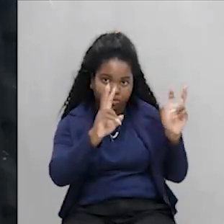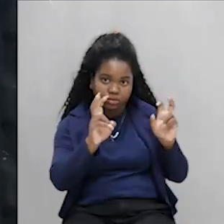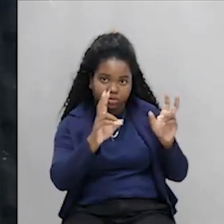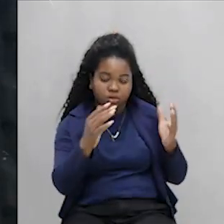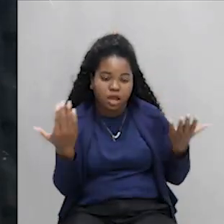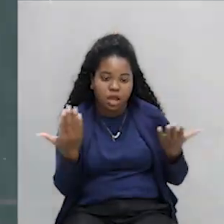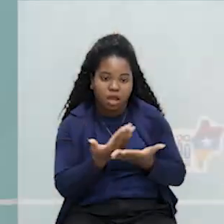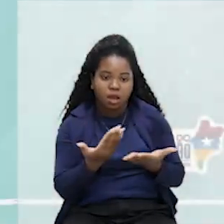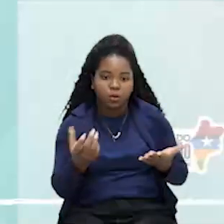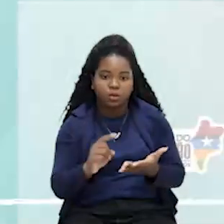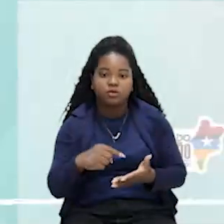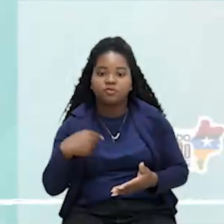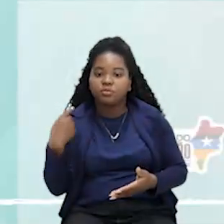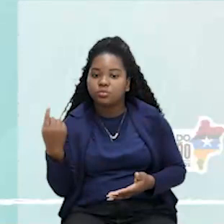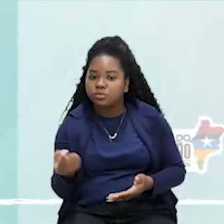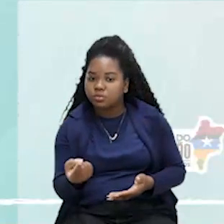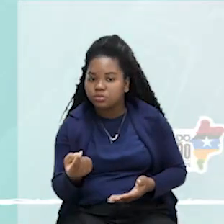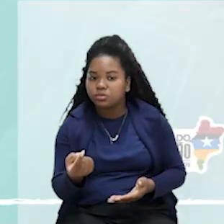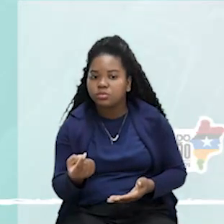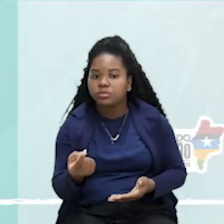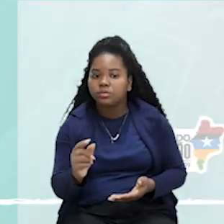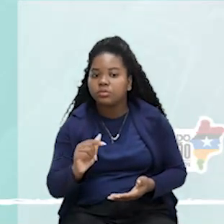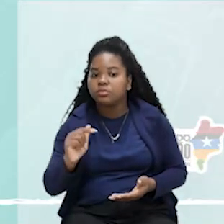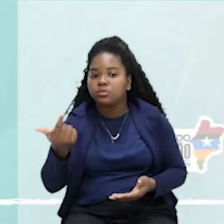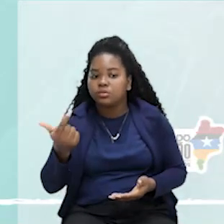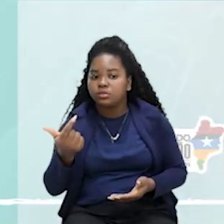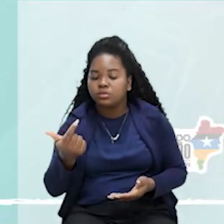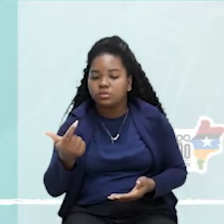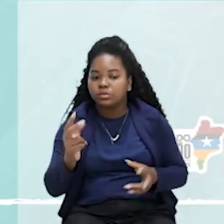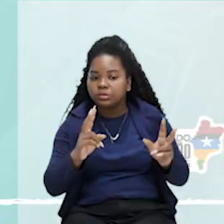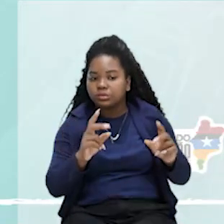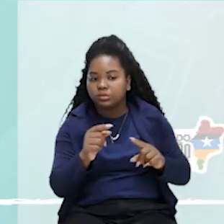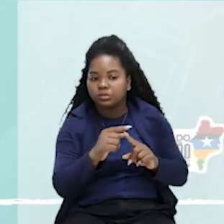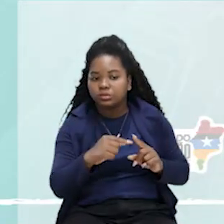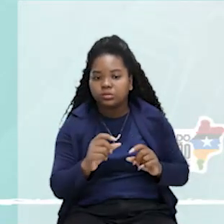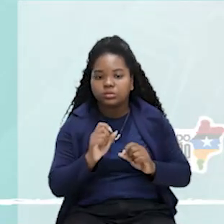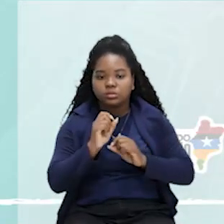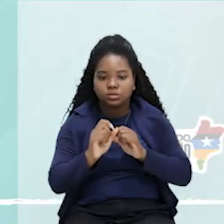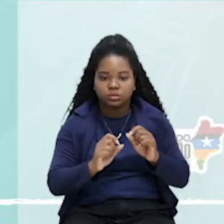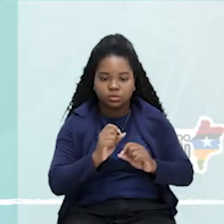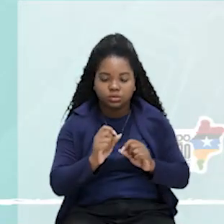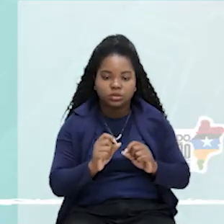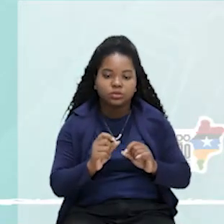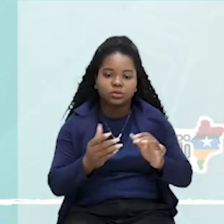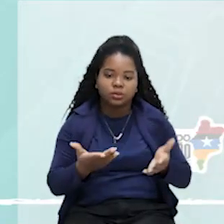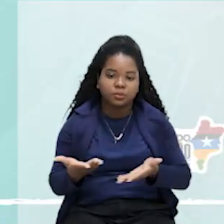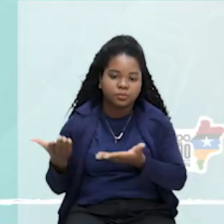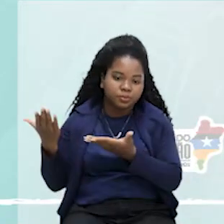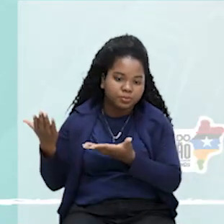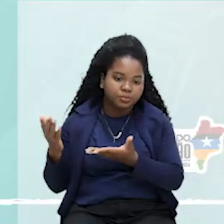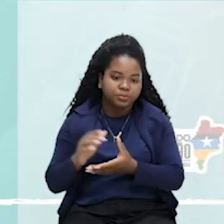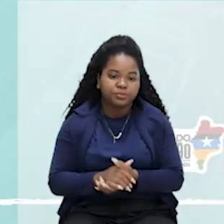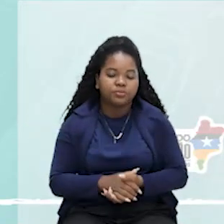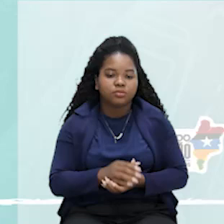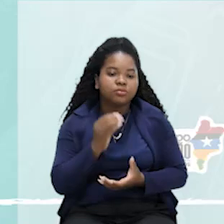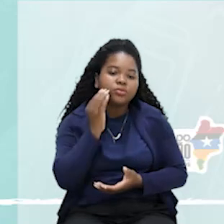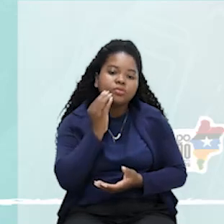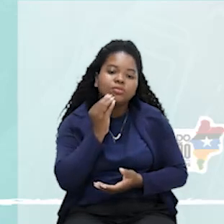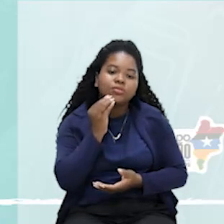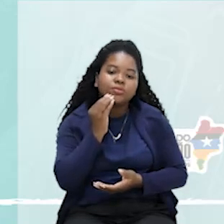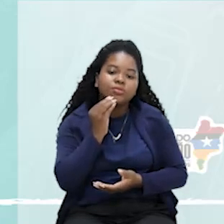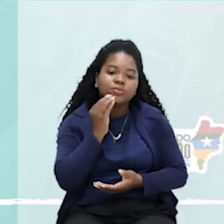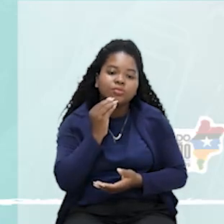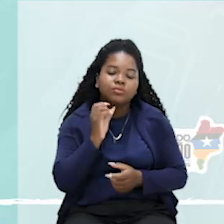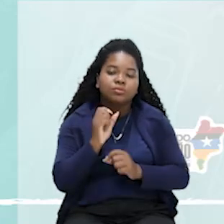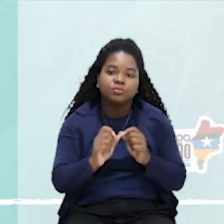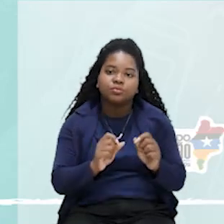vamos um outro ponto existe uma outra situação envolvendo a reação de esterificação que a reação